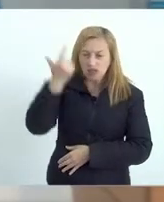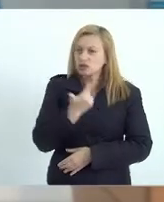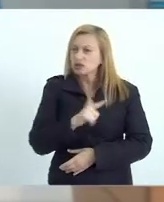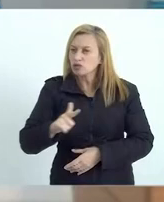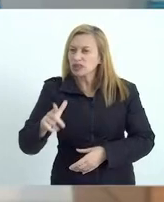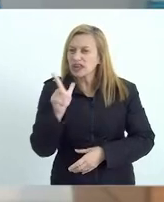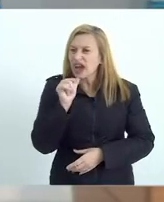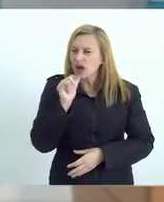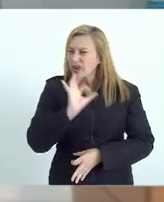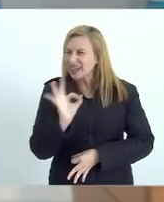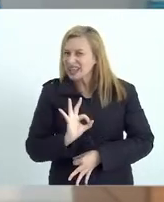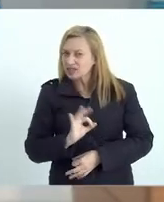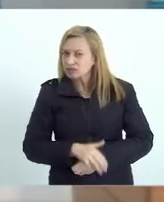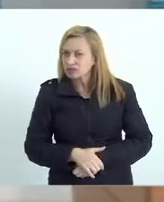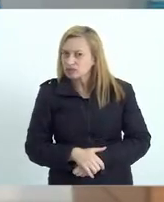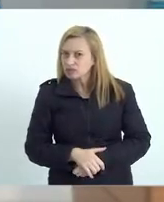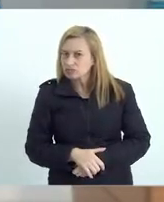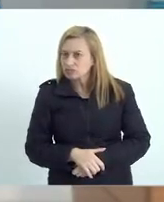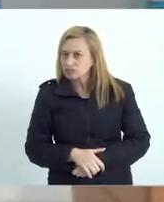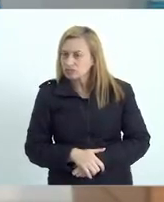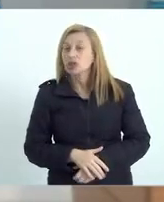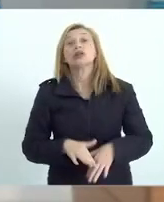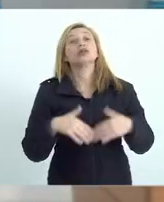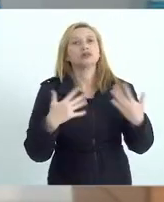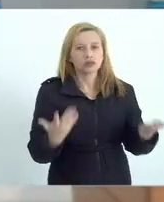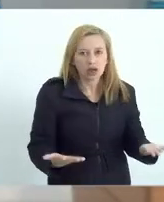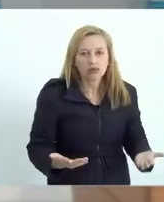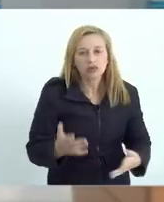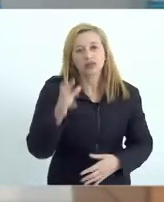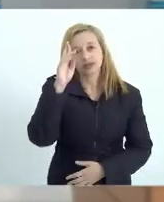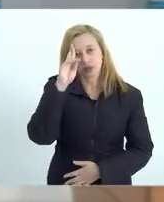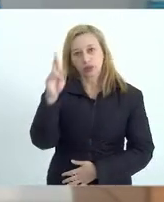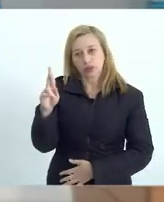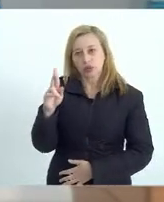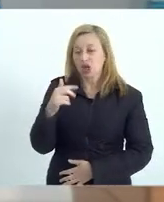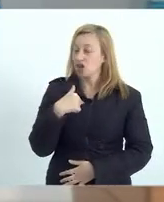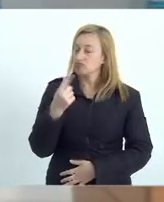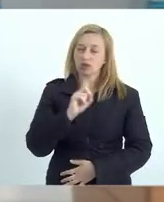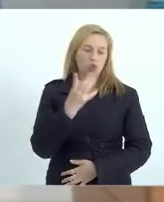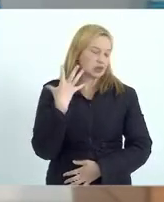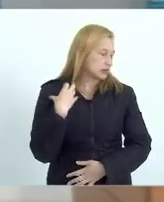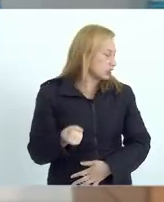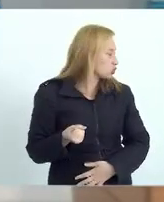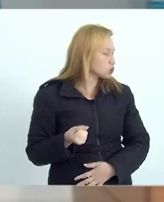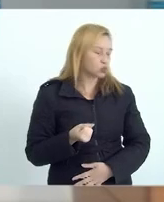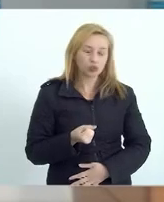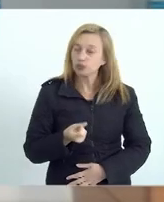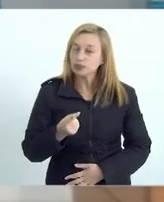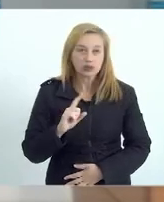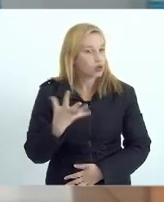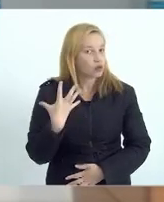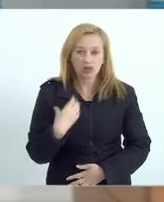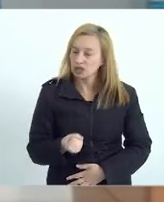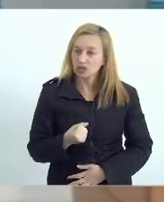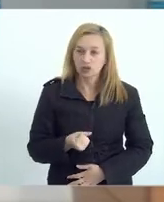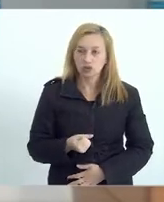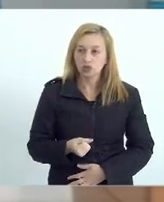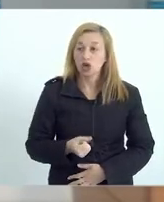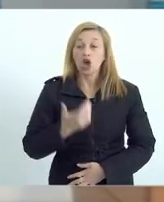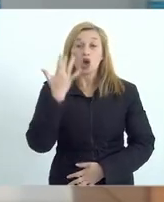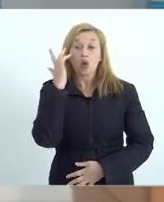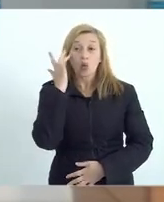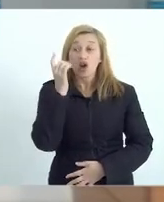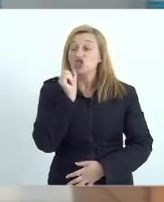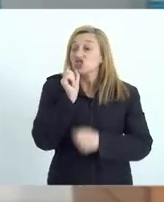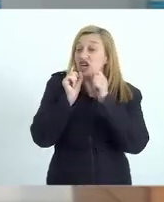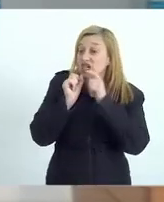viaturas da água bom então senhores eu não aceito não aceito eu